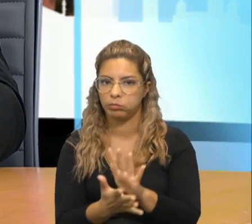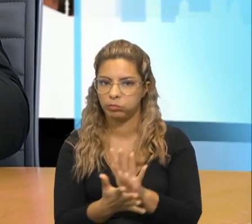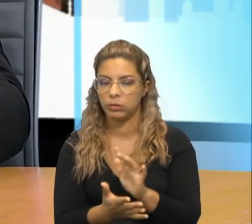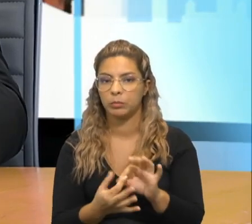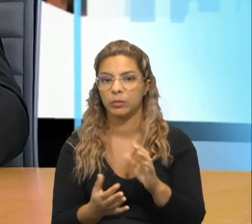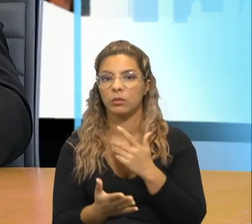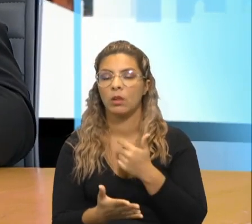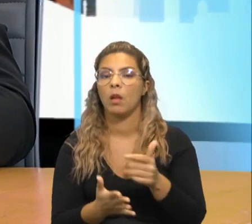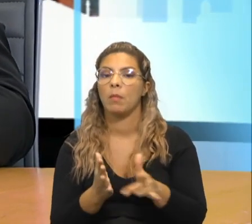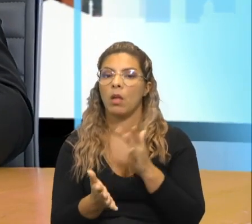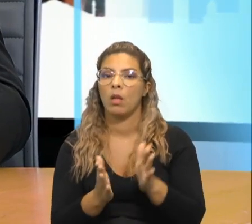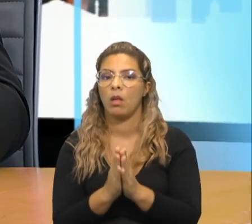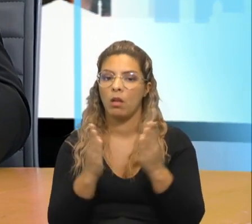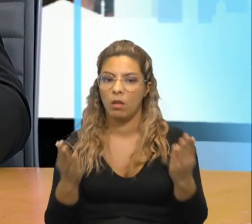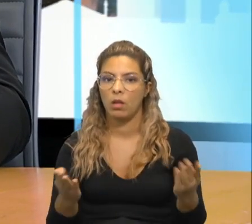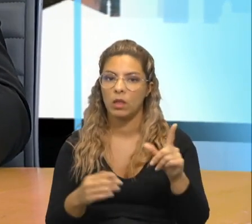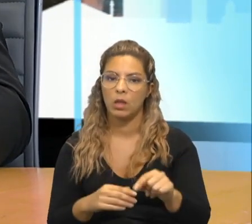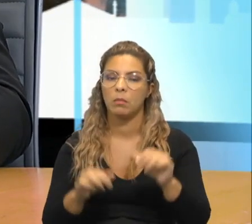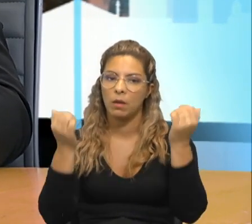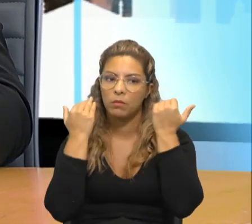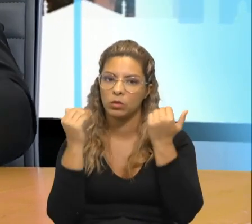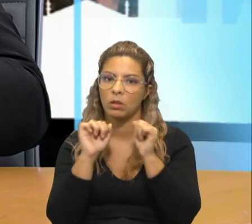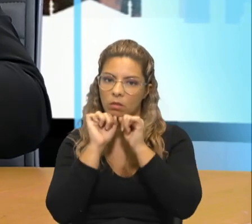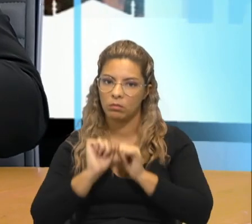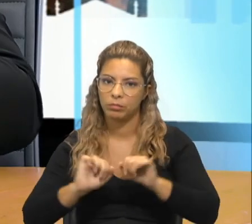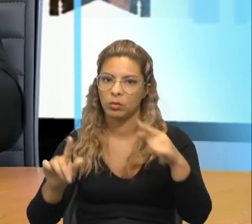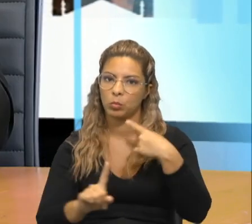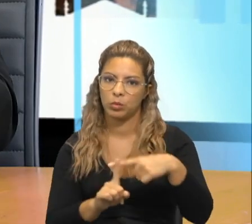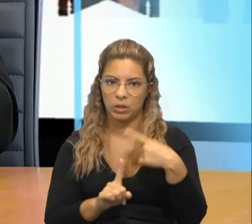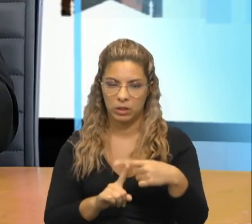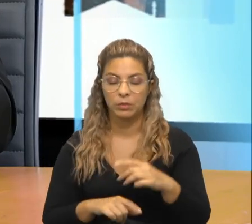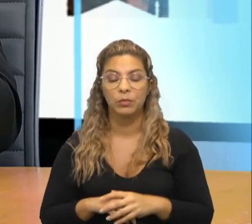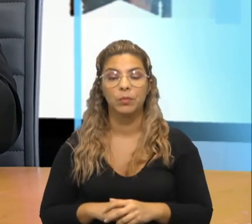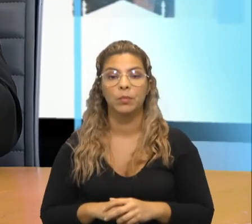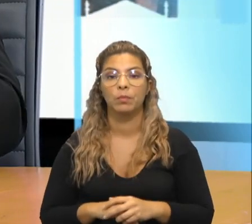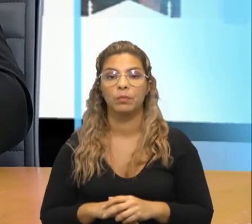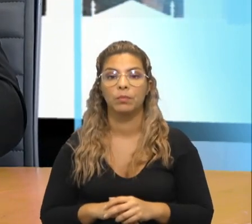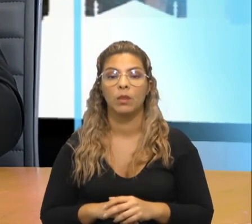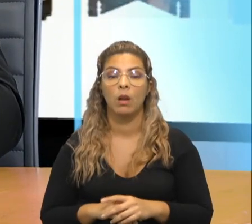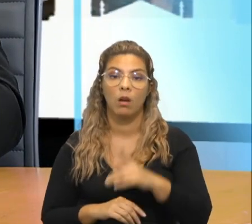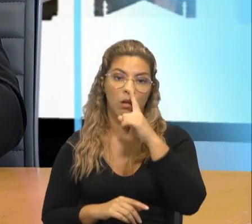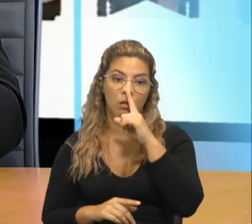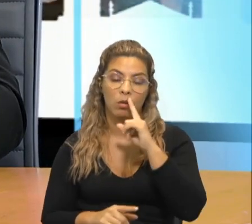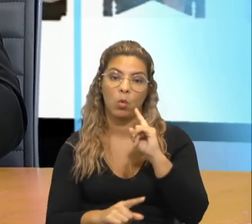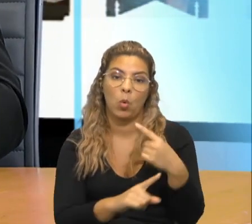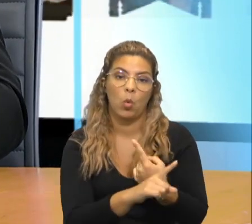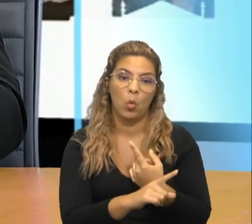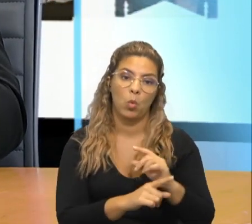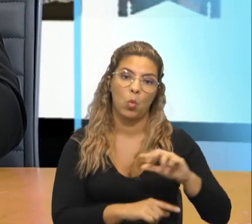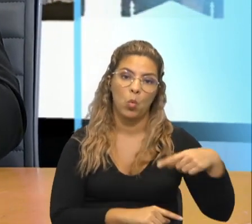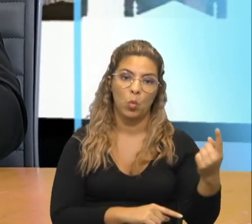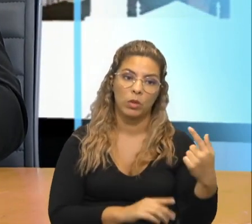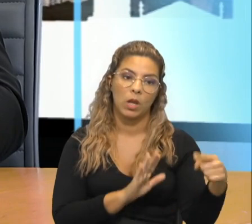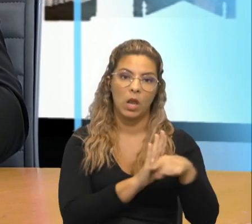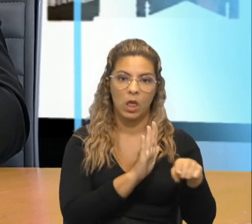Evangelho, mas não só, levar a boa notícia, a boa imprensa que se contrapunha contra a má imprensa, não é? Então, desde